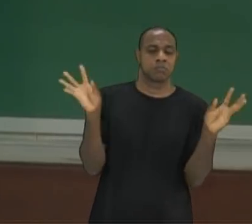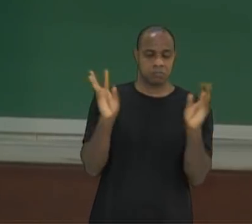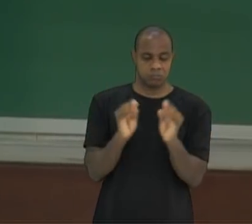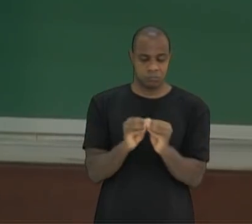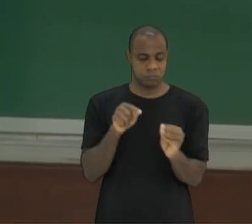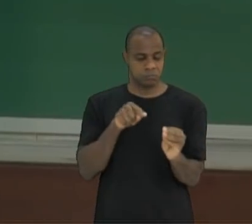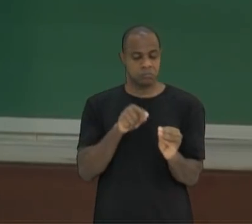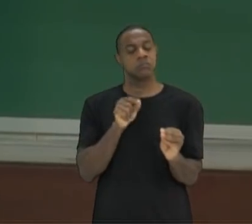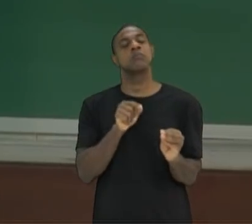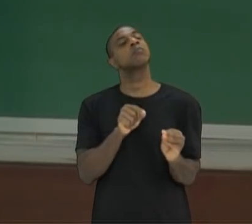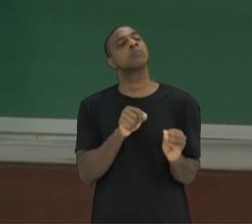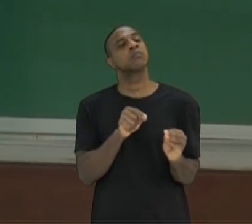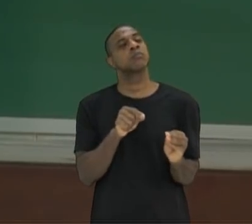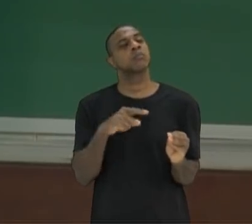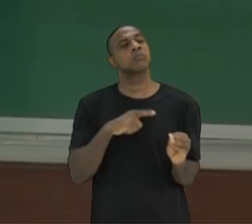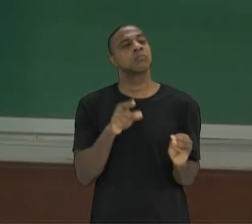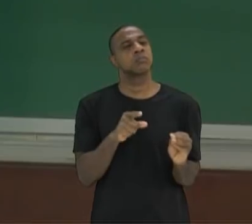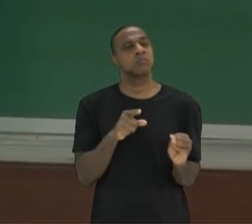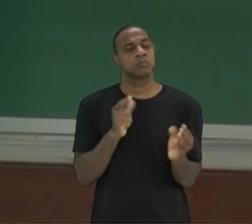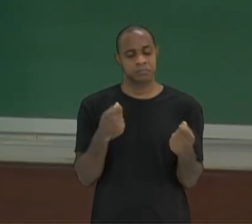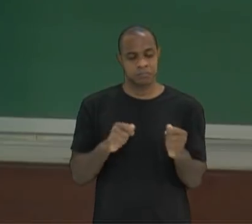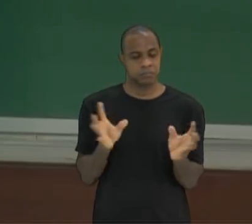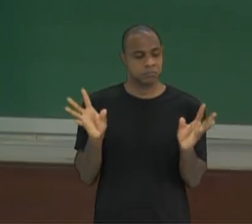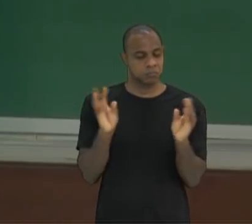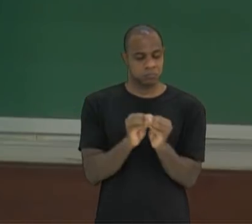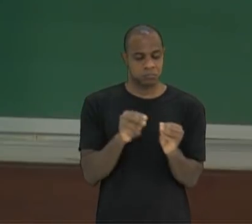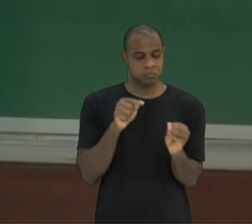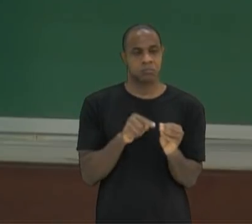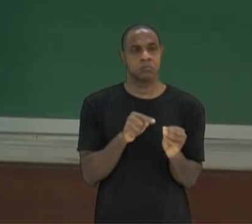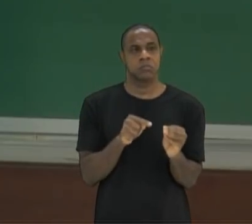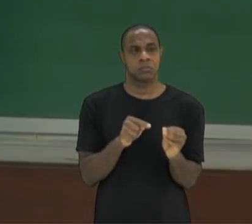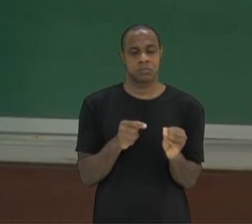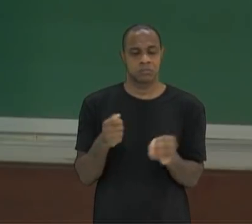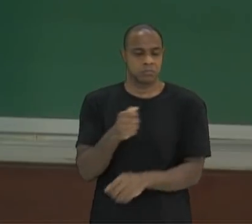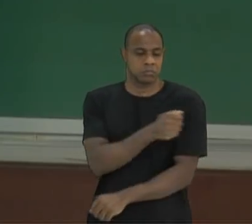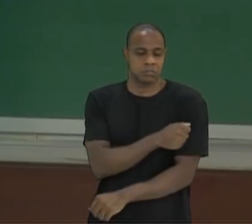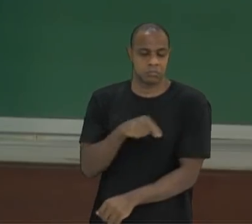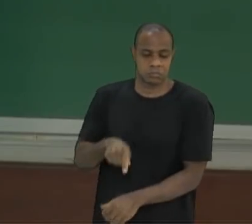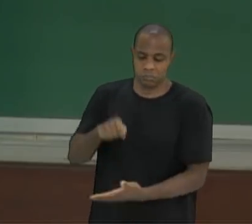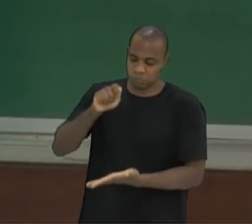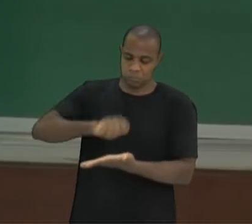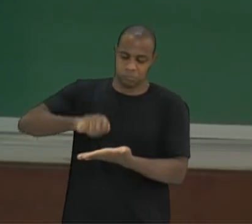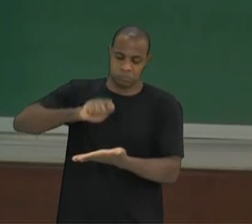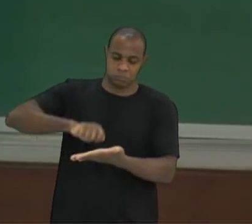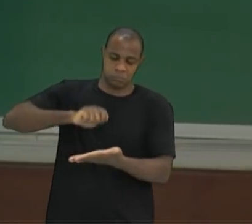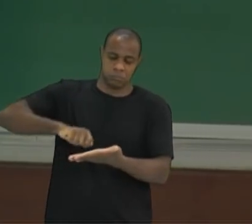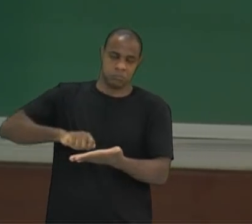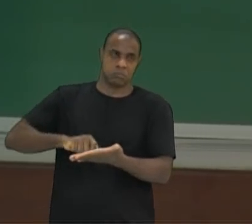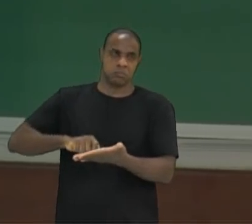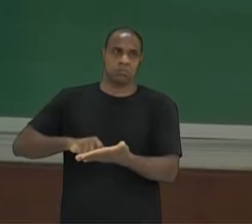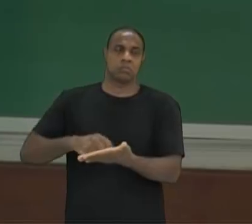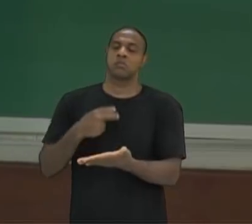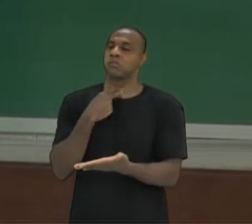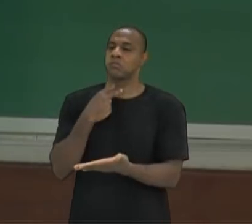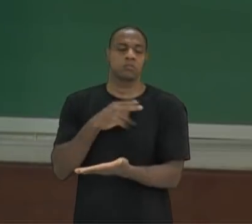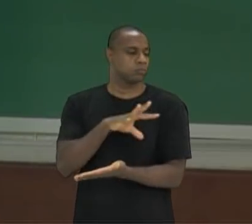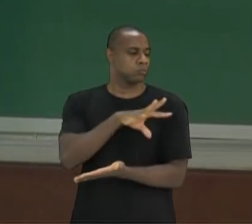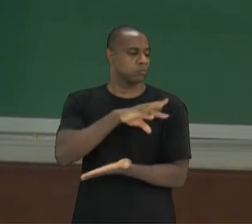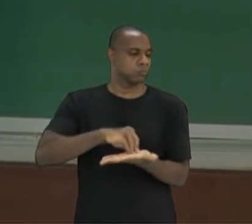ele consiste em uma síntese elaborada pelo aluno que está fazendo. Não pode ser